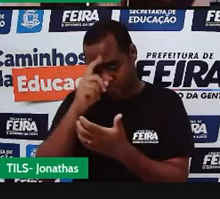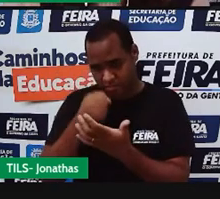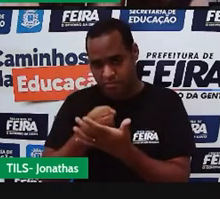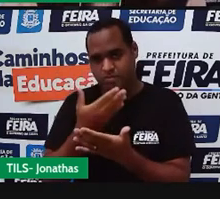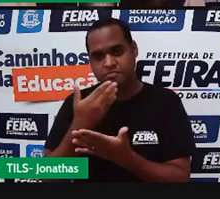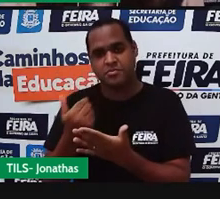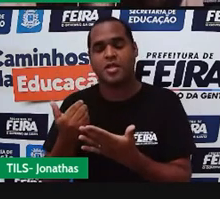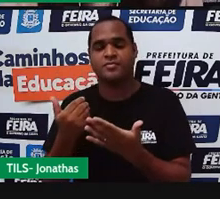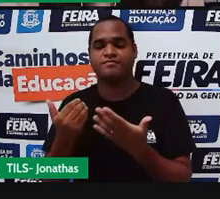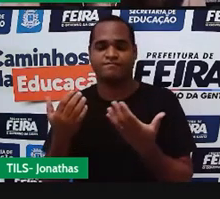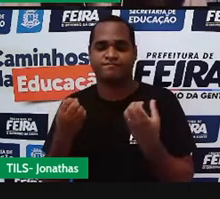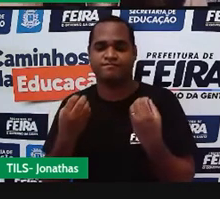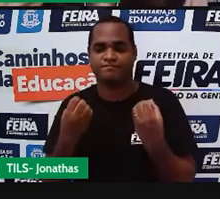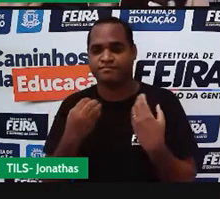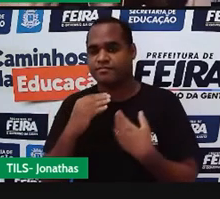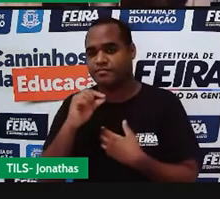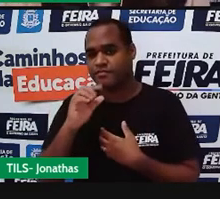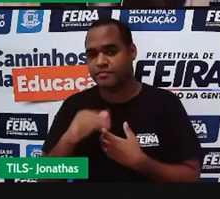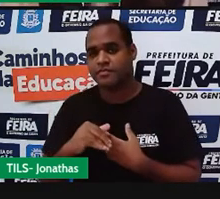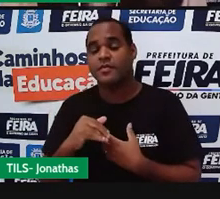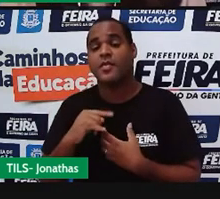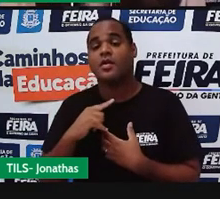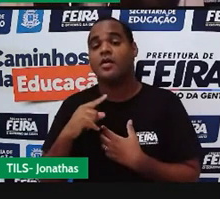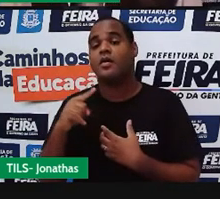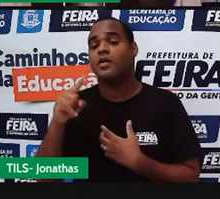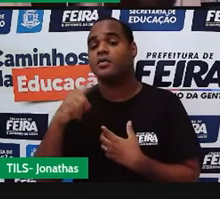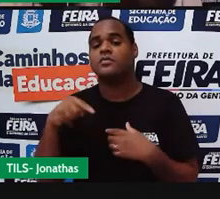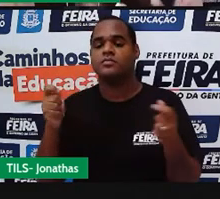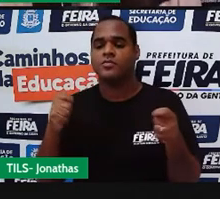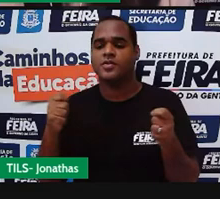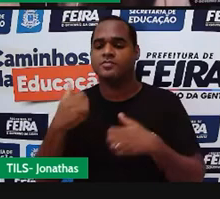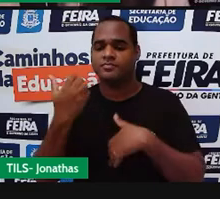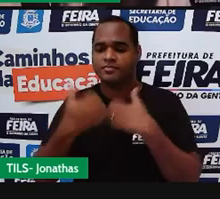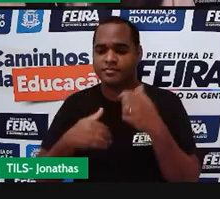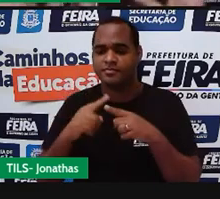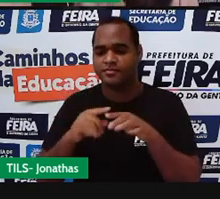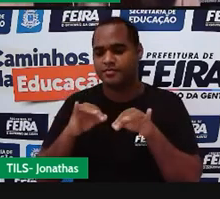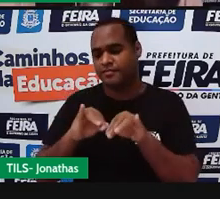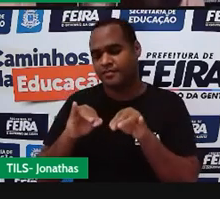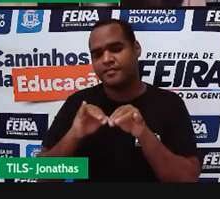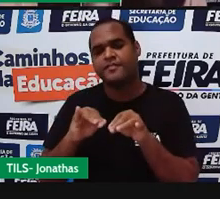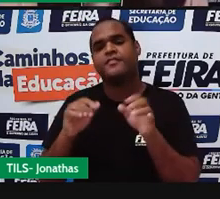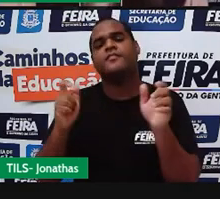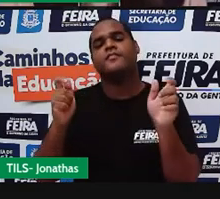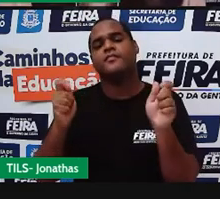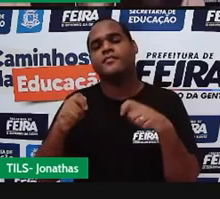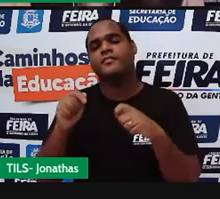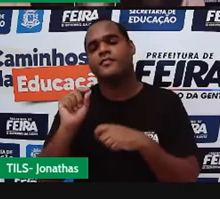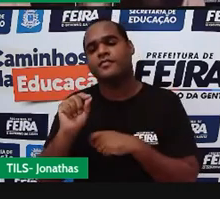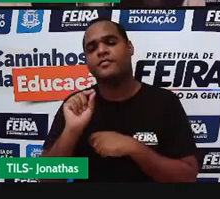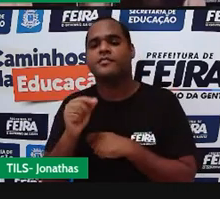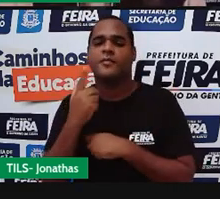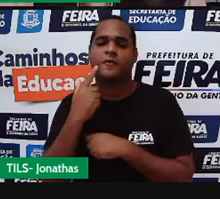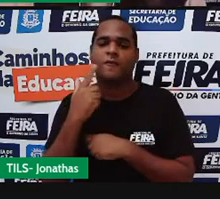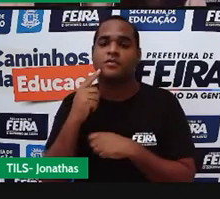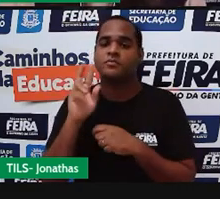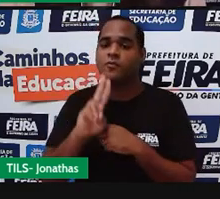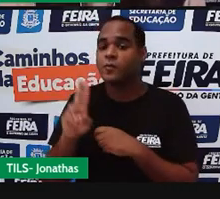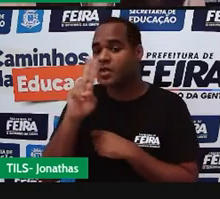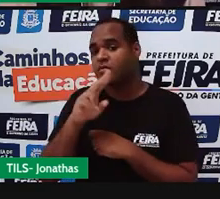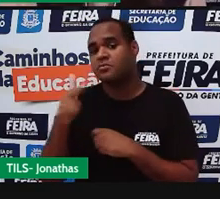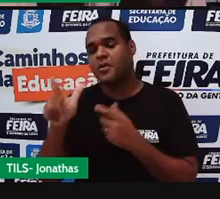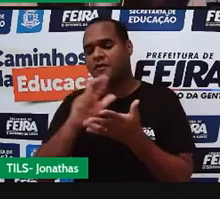seria muito mais barato inclusive Então sempre que possível também tem gente volta marcado a gente pode é optar por